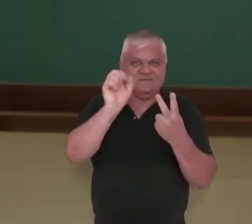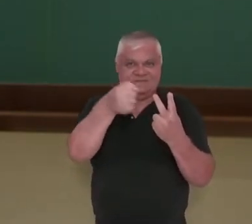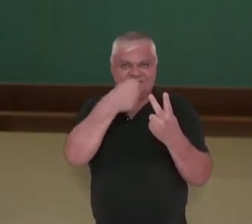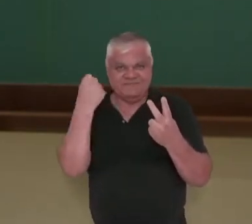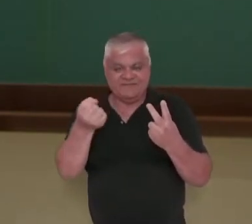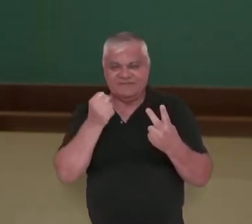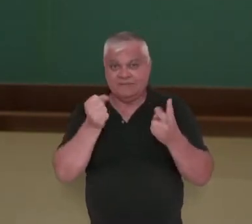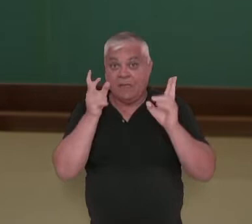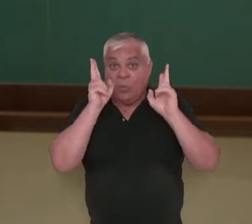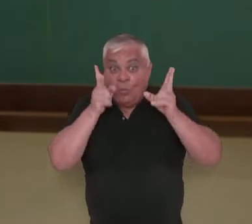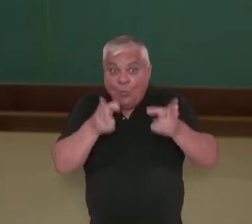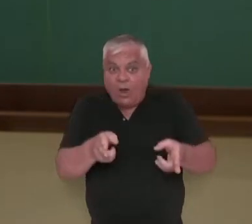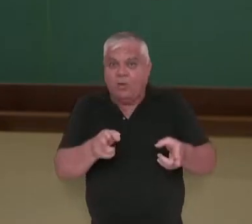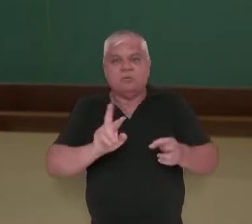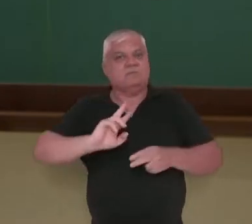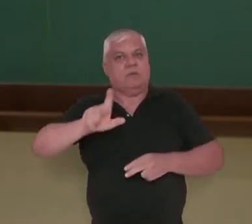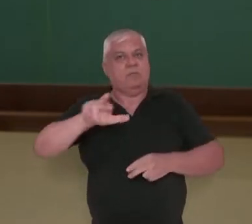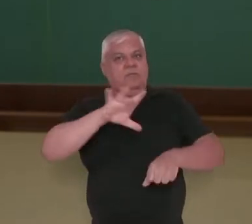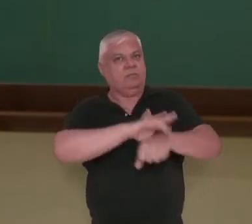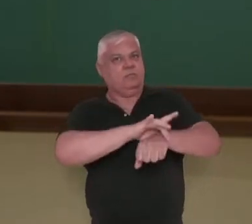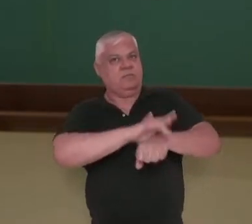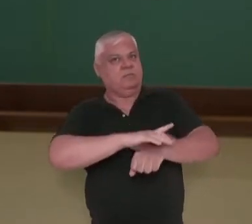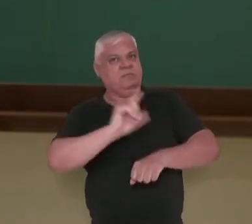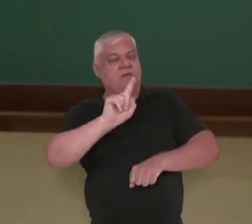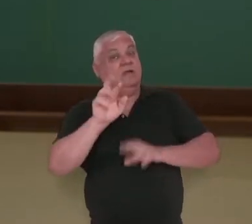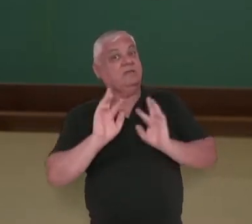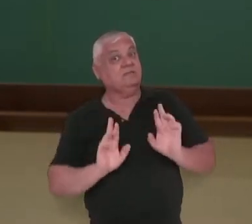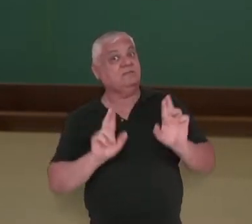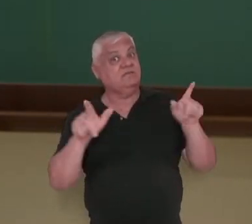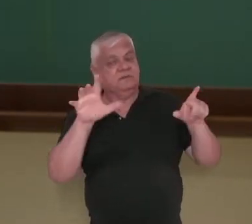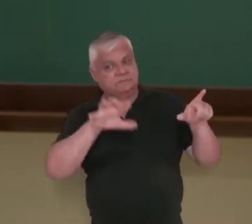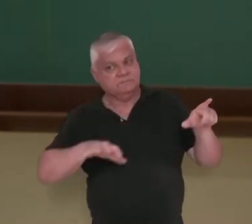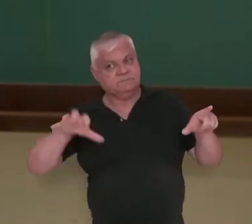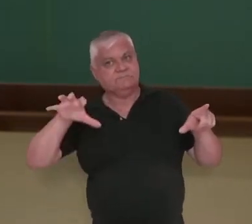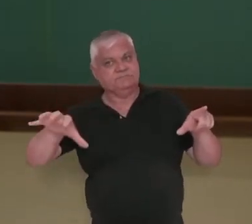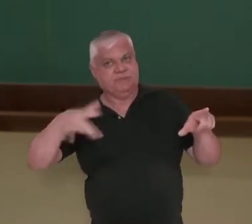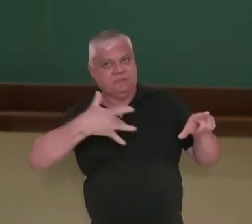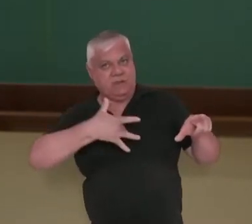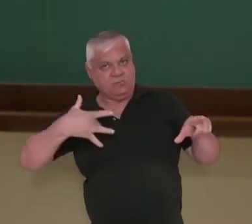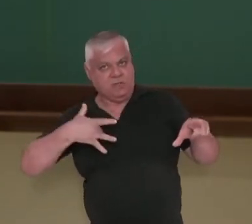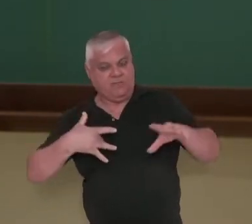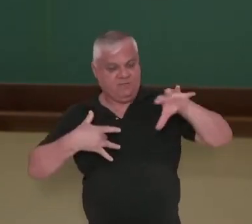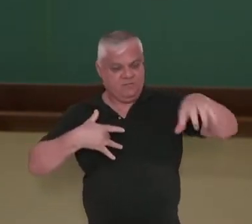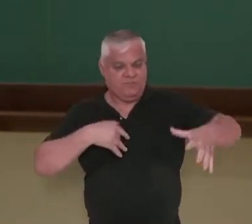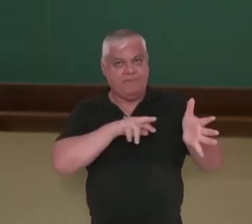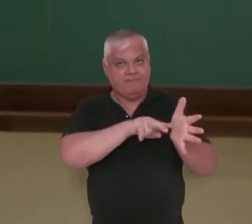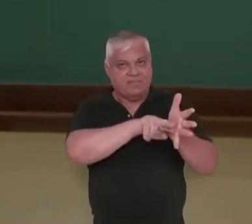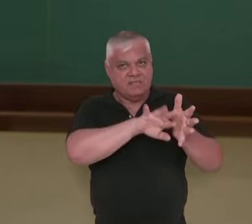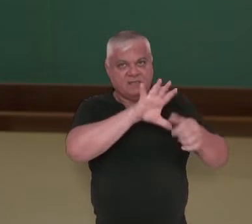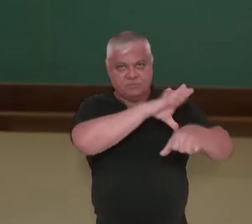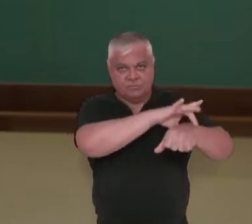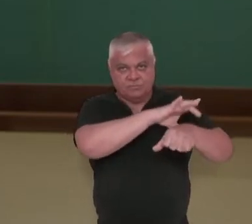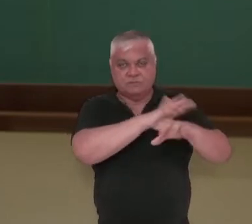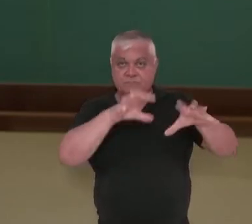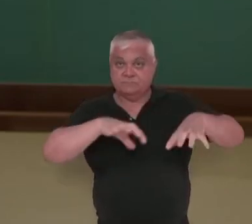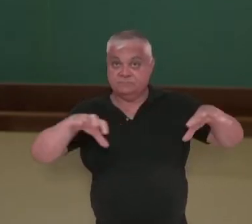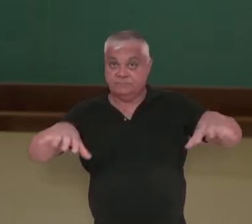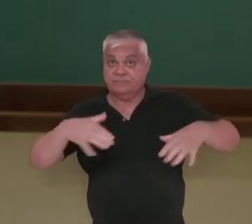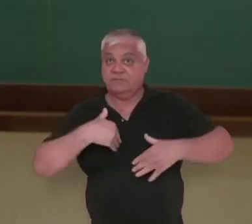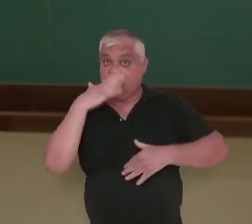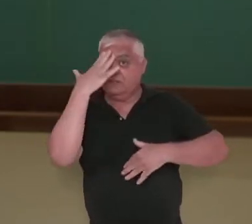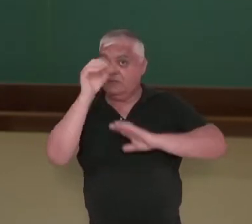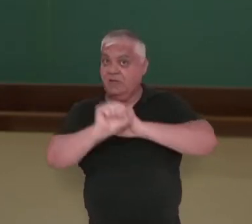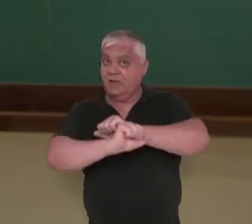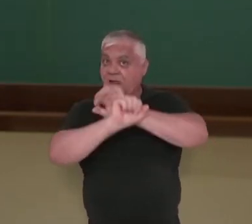as mesmas que causam doenças, tá? É muito importante a gente ter esse discernimento, este esclarecimento,